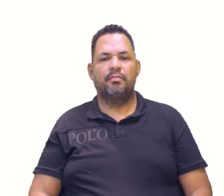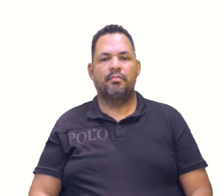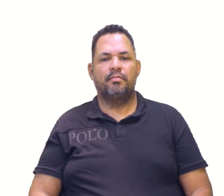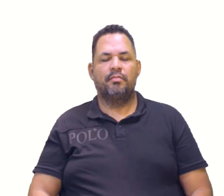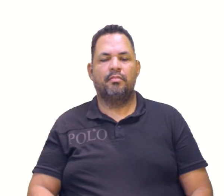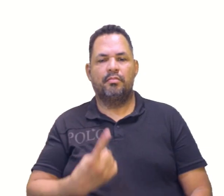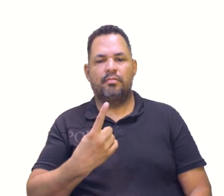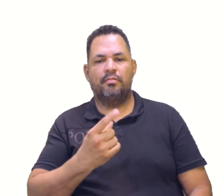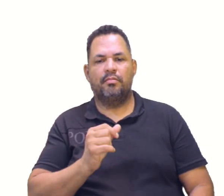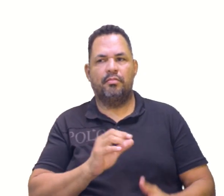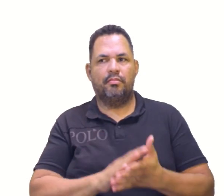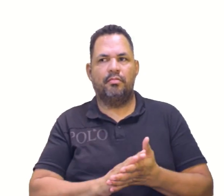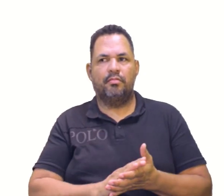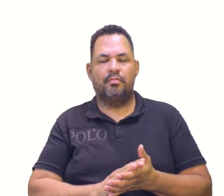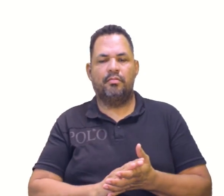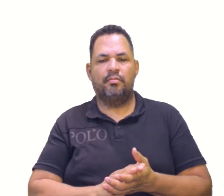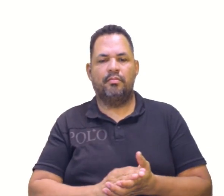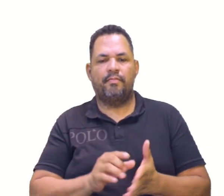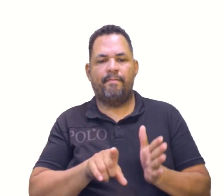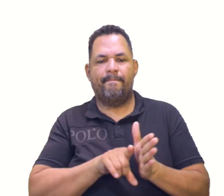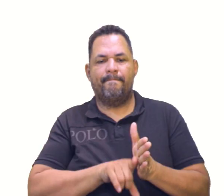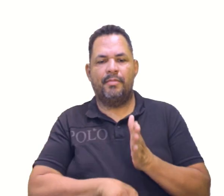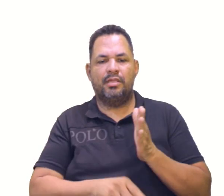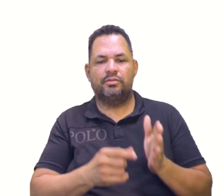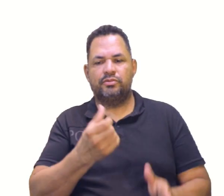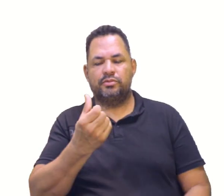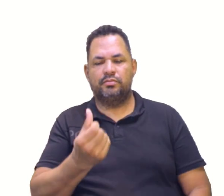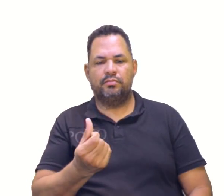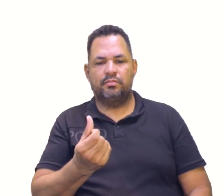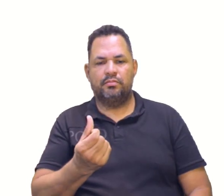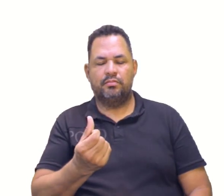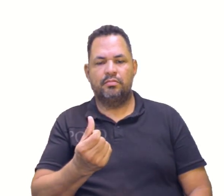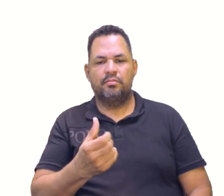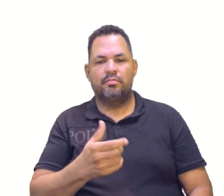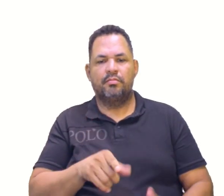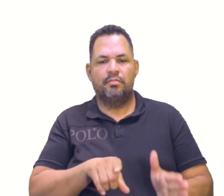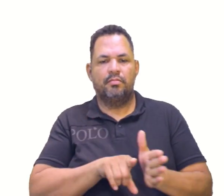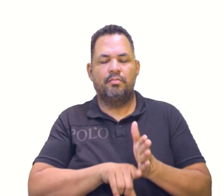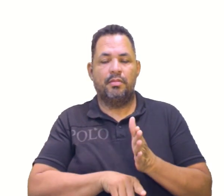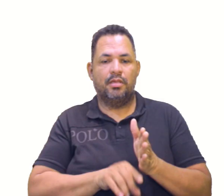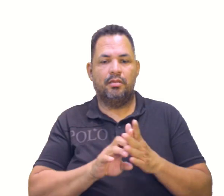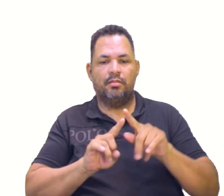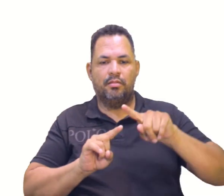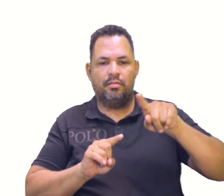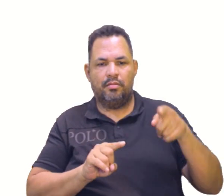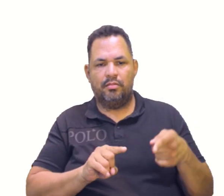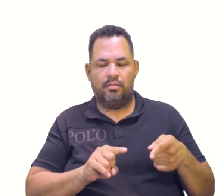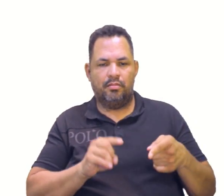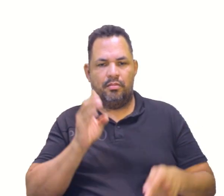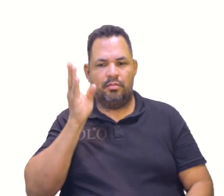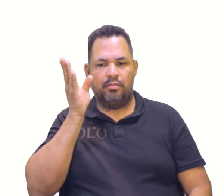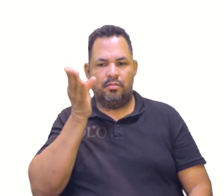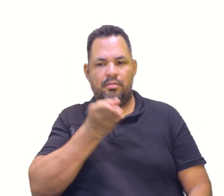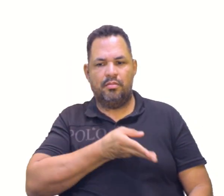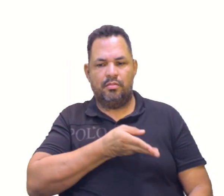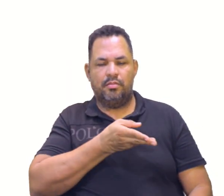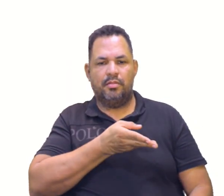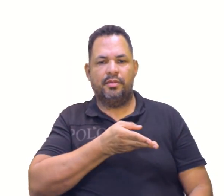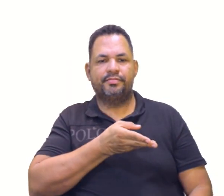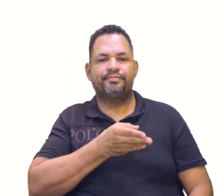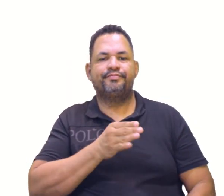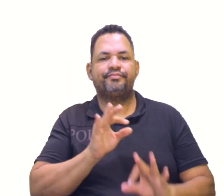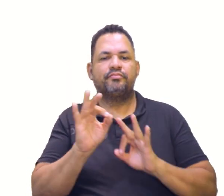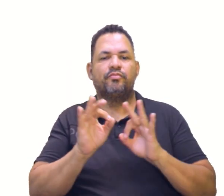1 vezes 6, 6 vezes 1, 6. Então, menos 6. Menos, abre parênteses, vamos para as diagonais secundárias. Aqui zerou.